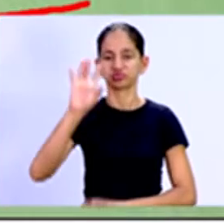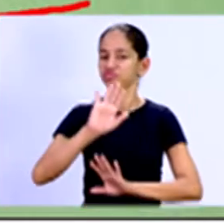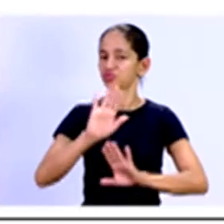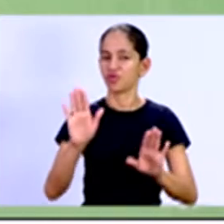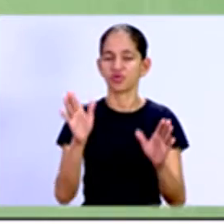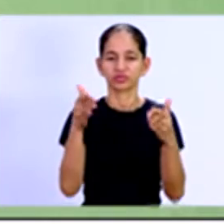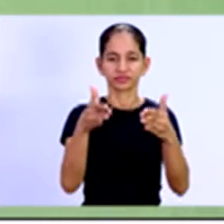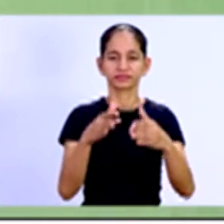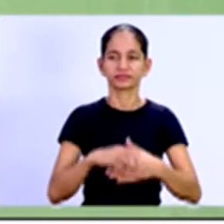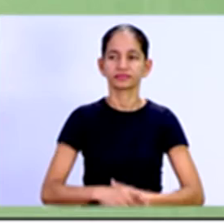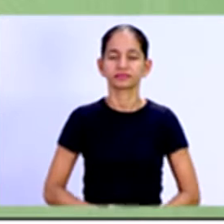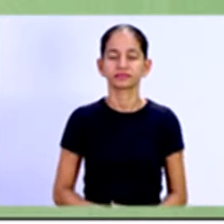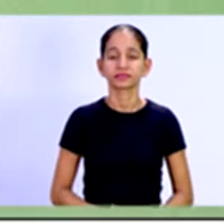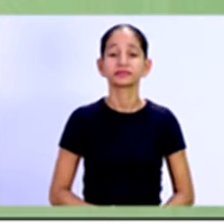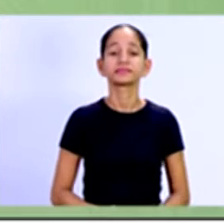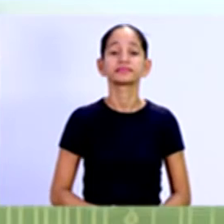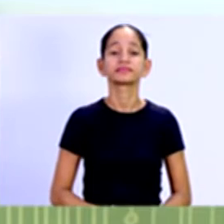culturalmente.